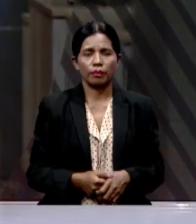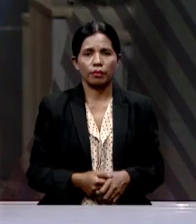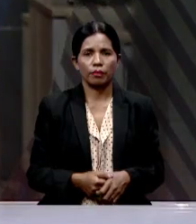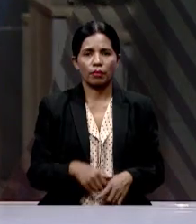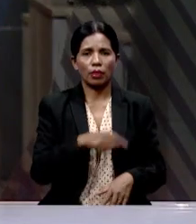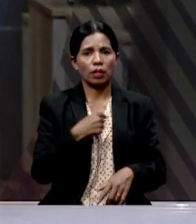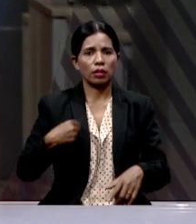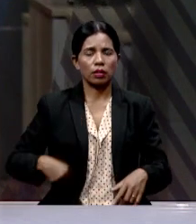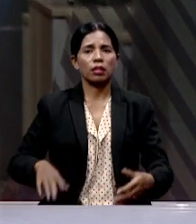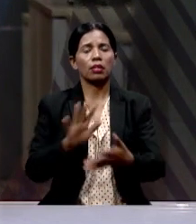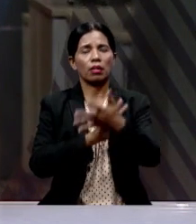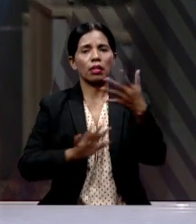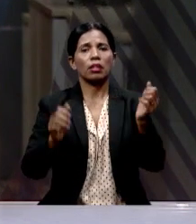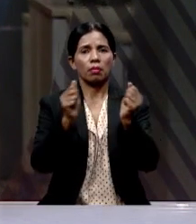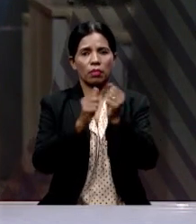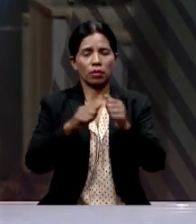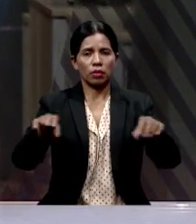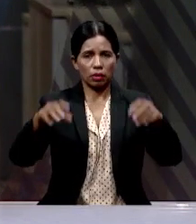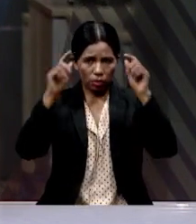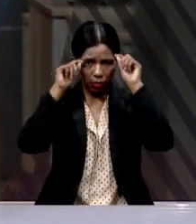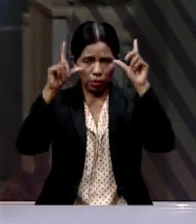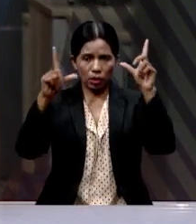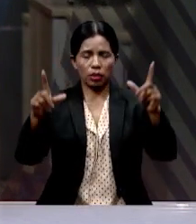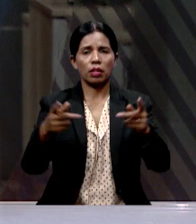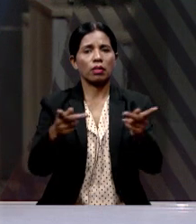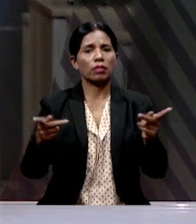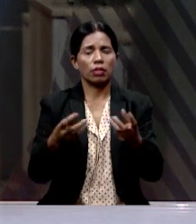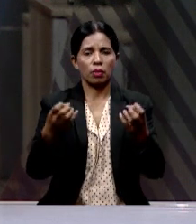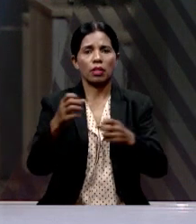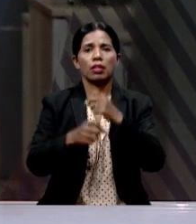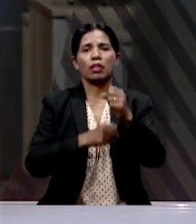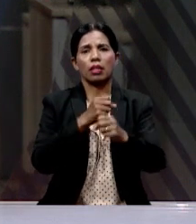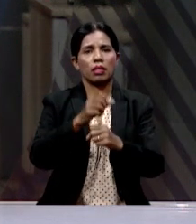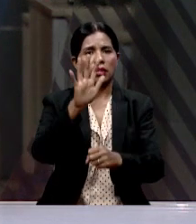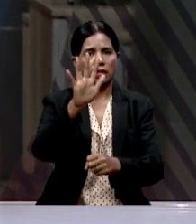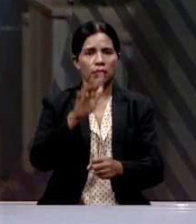China se celebra acordo Timor-Leste e setor Oyoin ba Atina Lima.